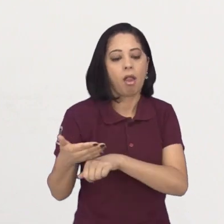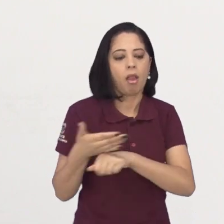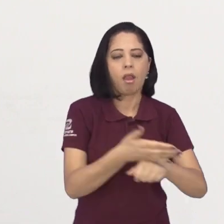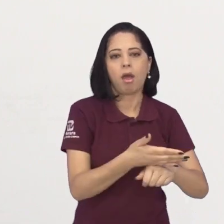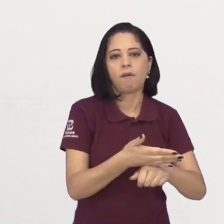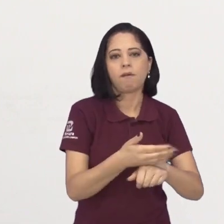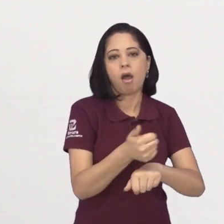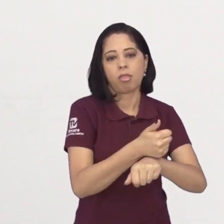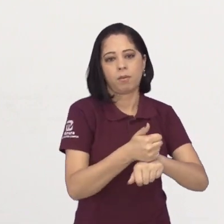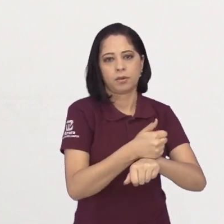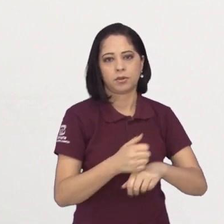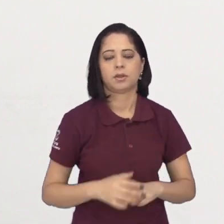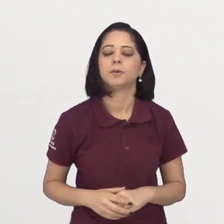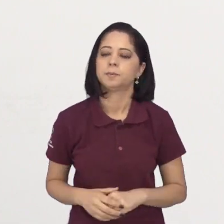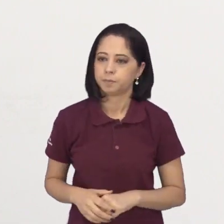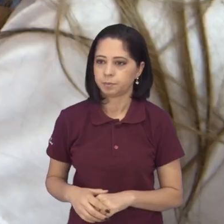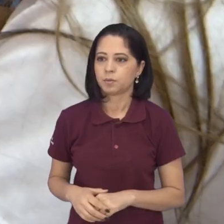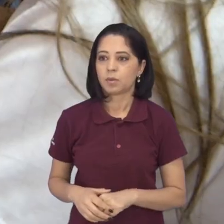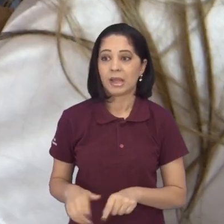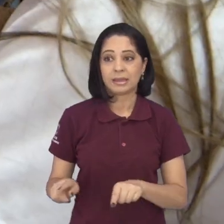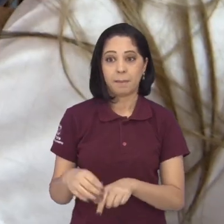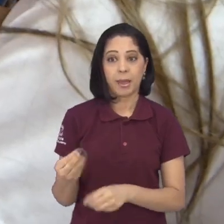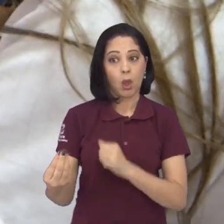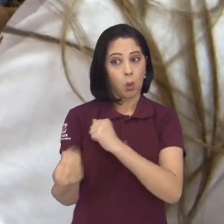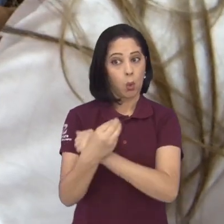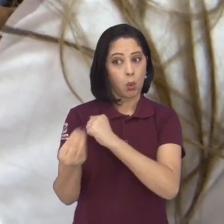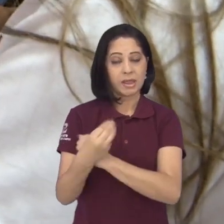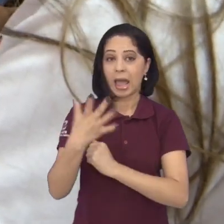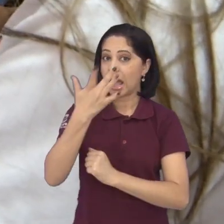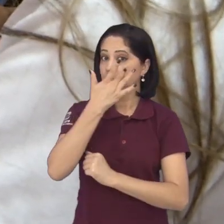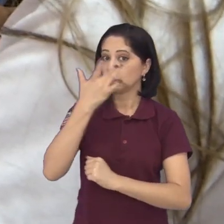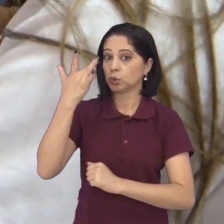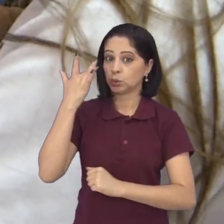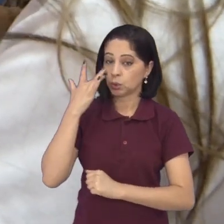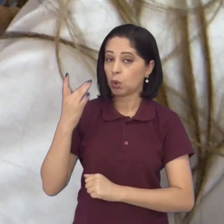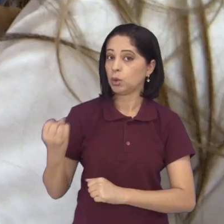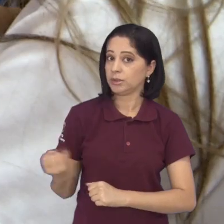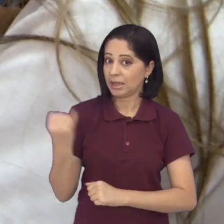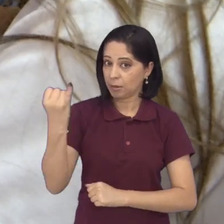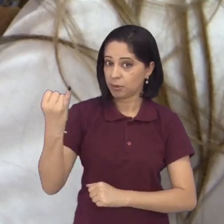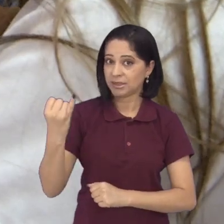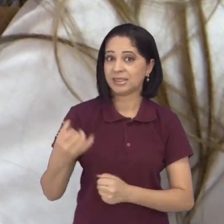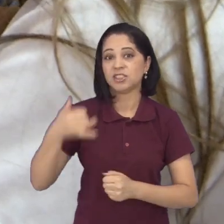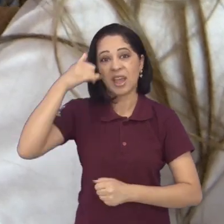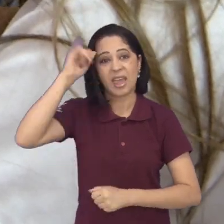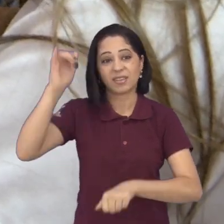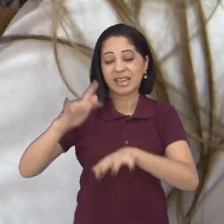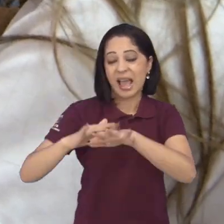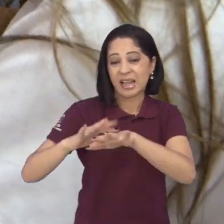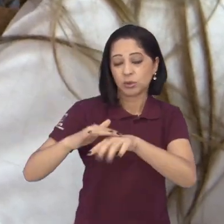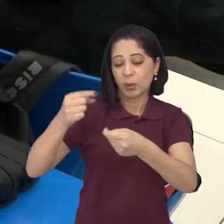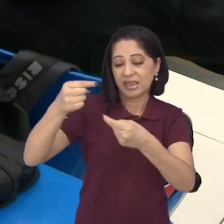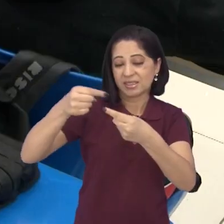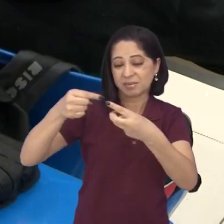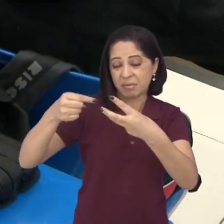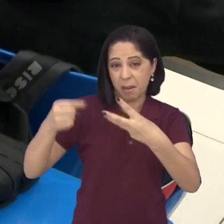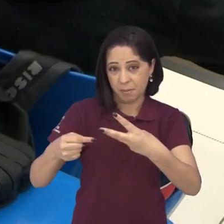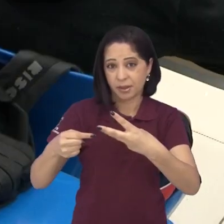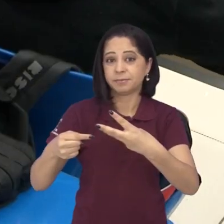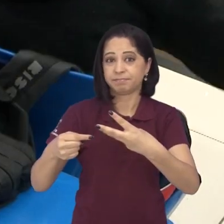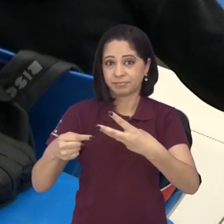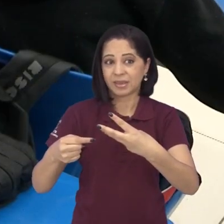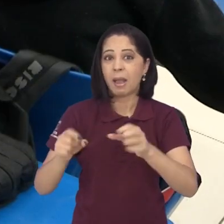procurando um profissional de saúde. O cuidado com a saúde da visão também é importante para detectar problemas, como